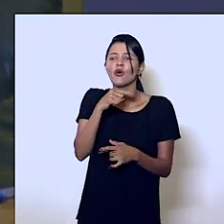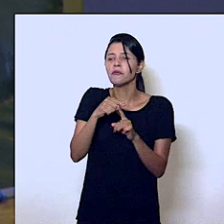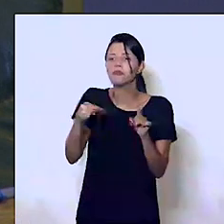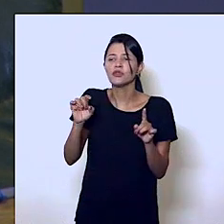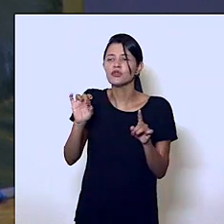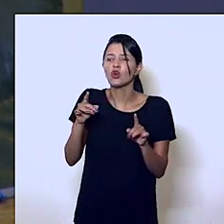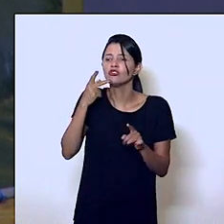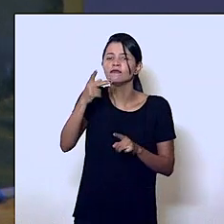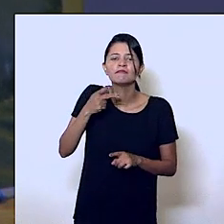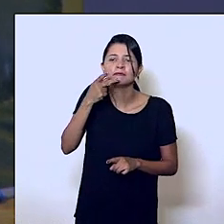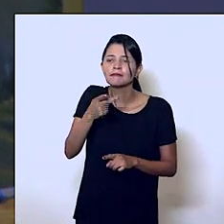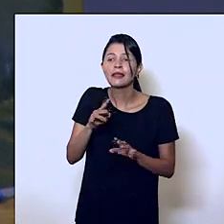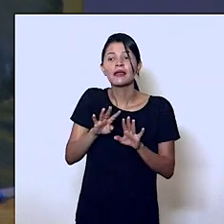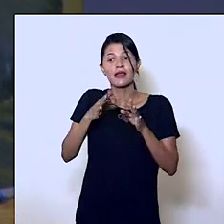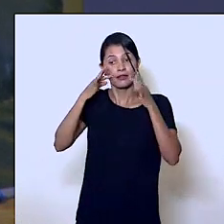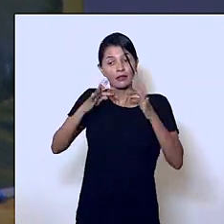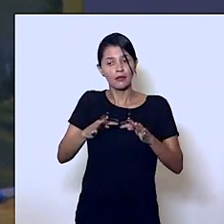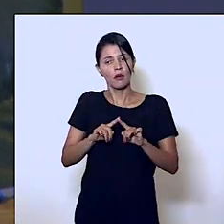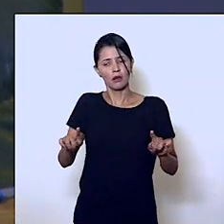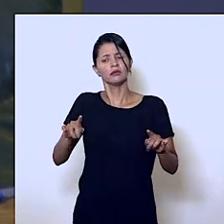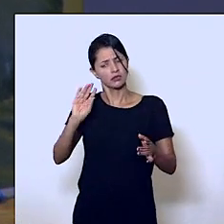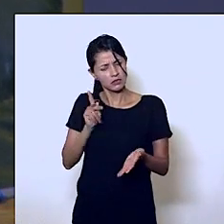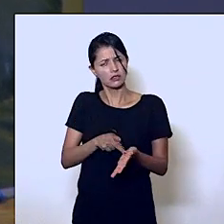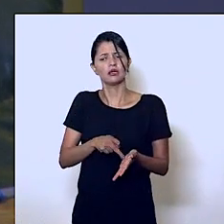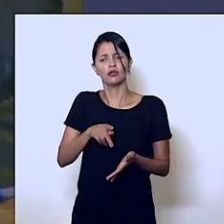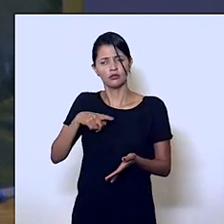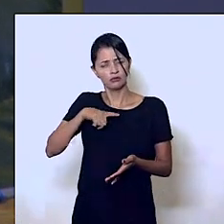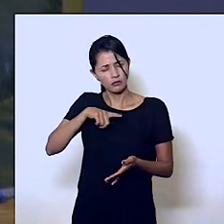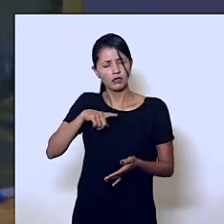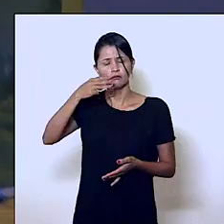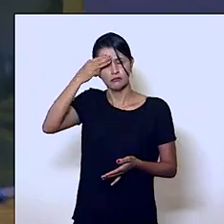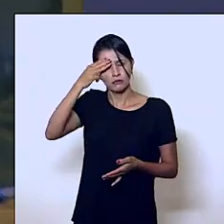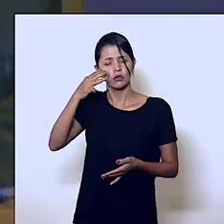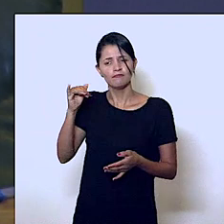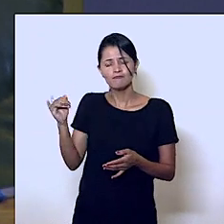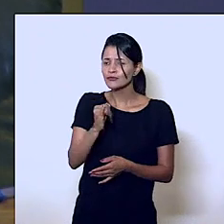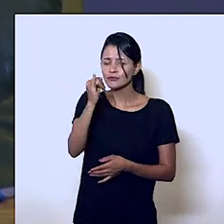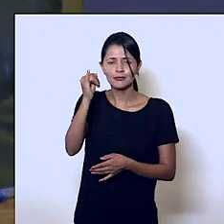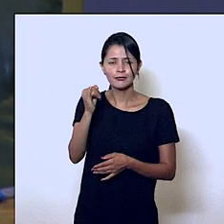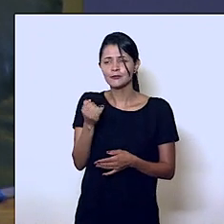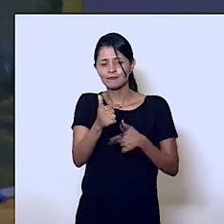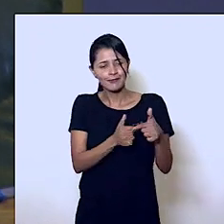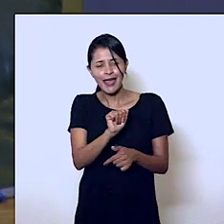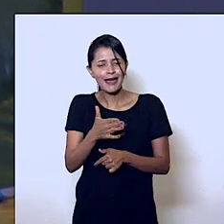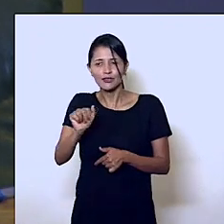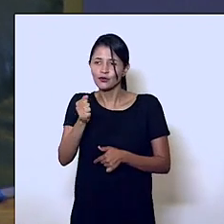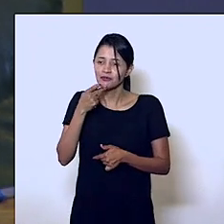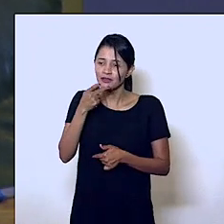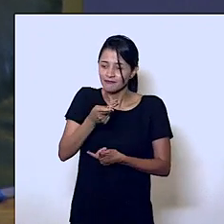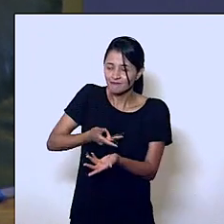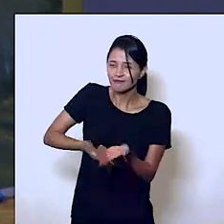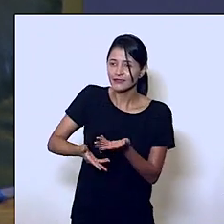nós teremos memórias importantes e ações inspiradoras a compartilhar com as